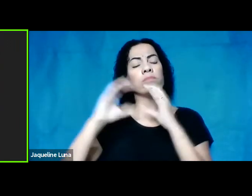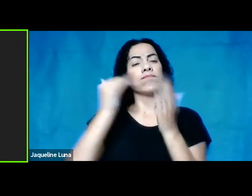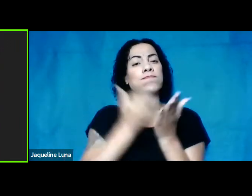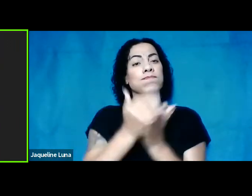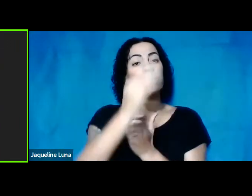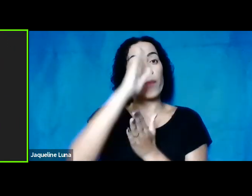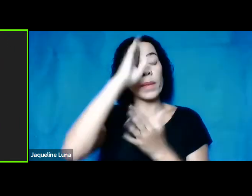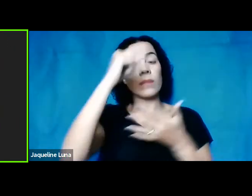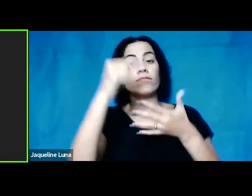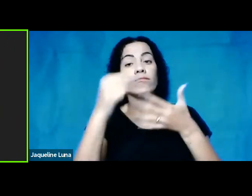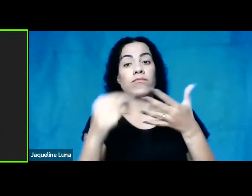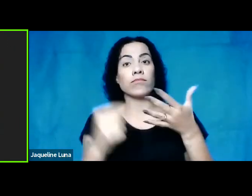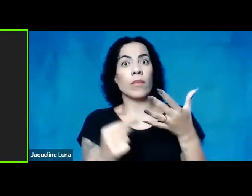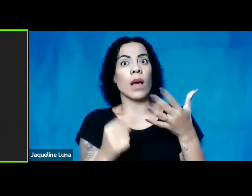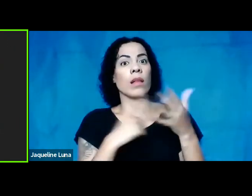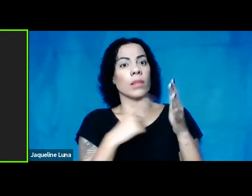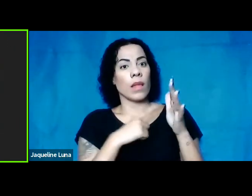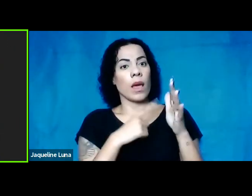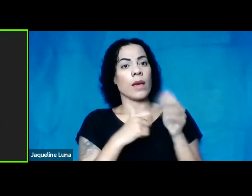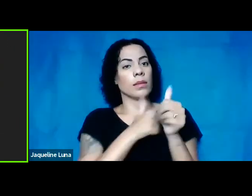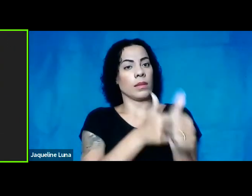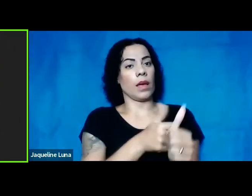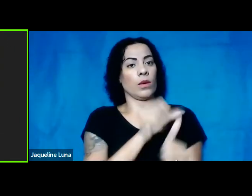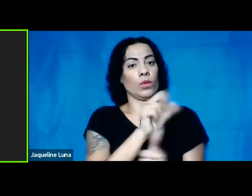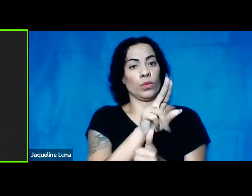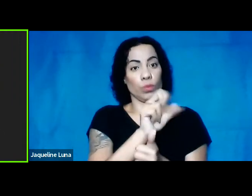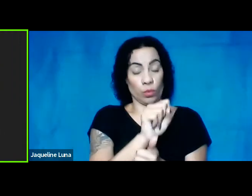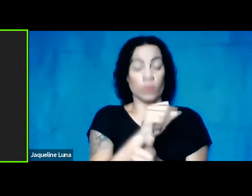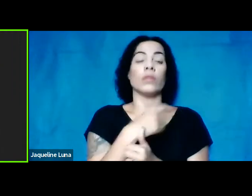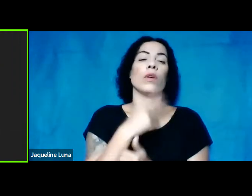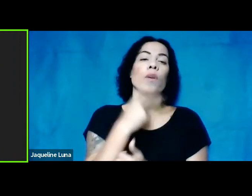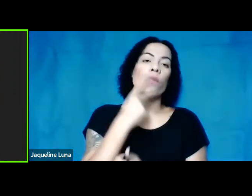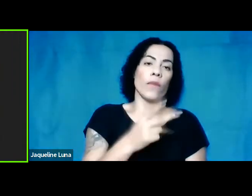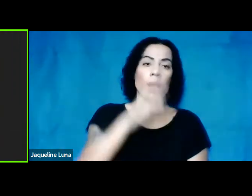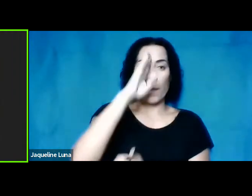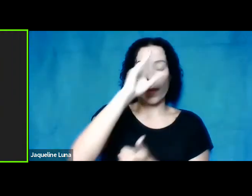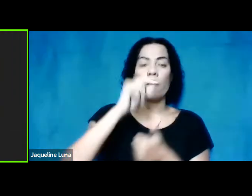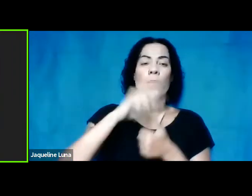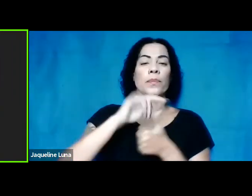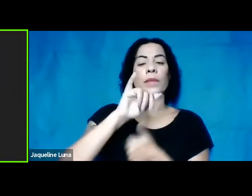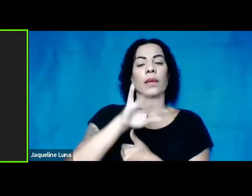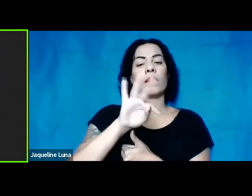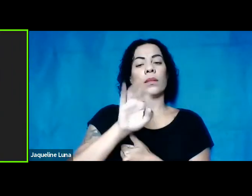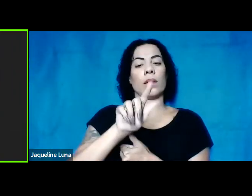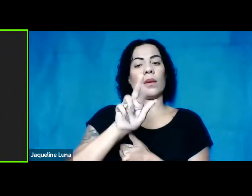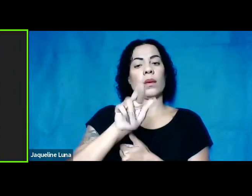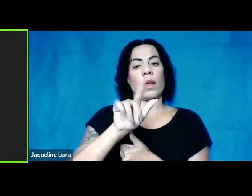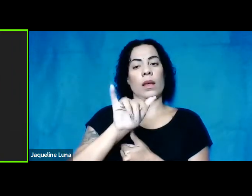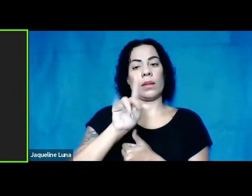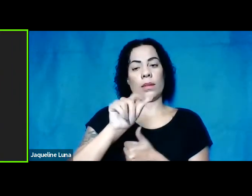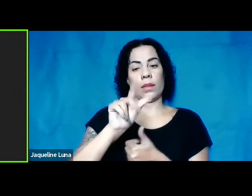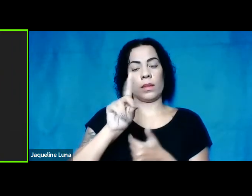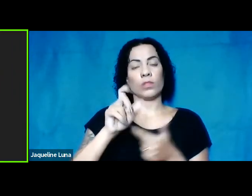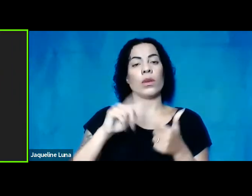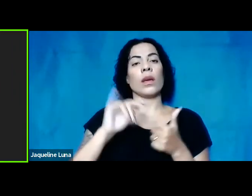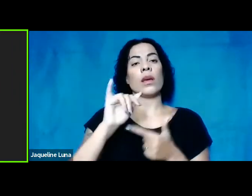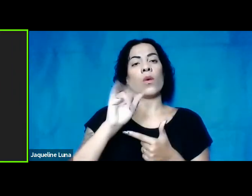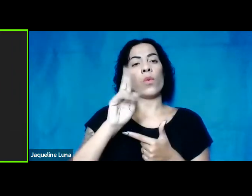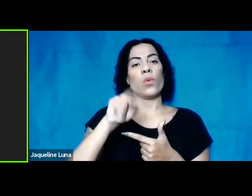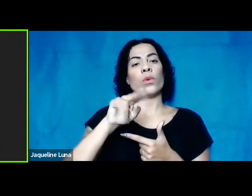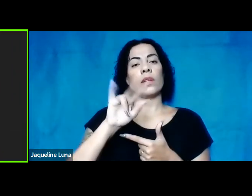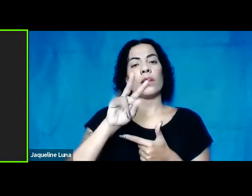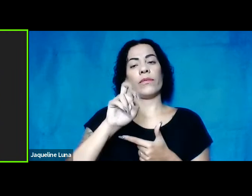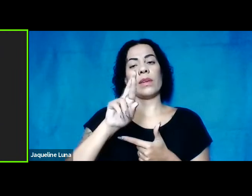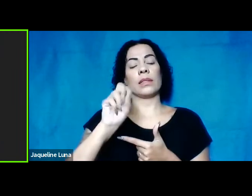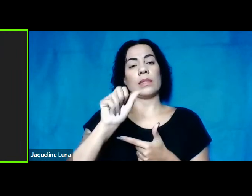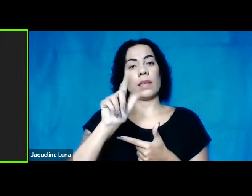que regem o SUS, e eu me refiro, né, especialmente aos princípios de integralidade, de universalidade, de equidade,